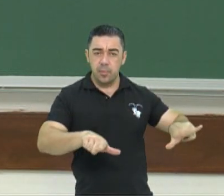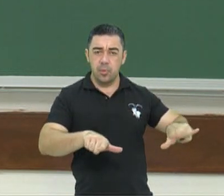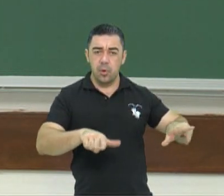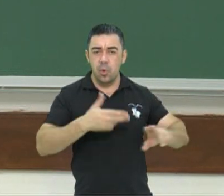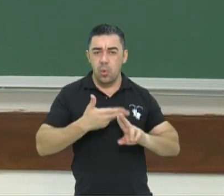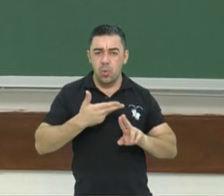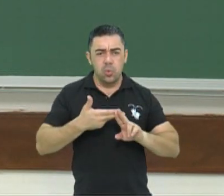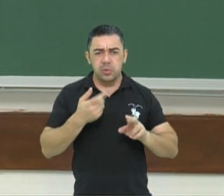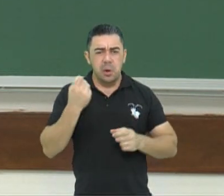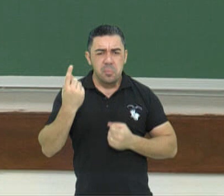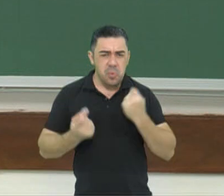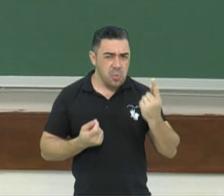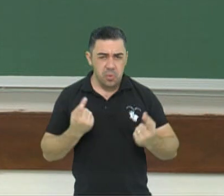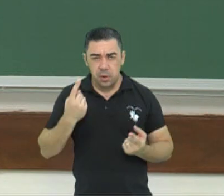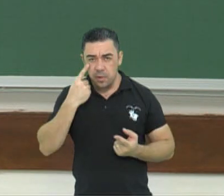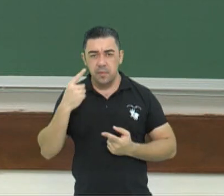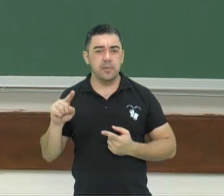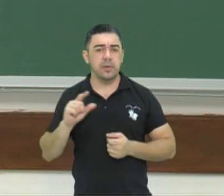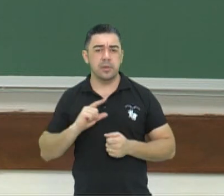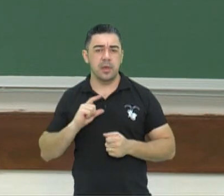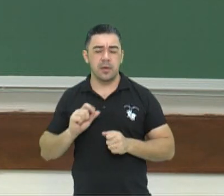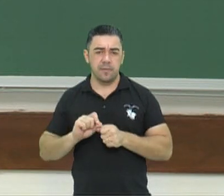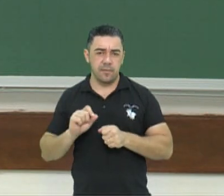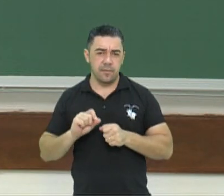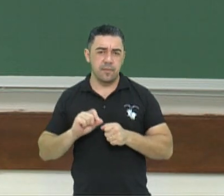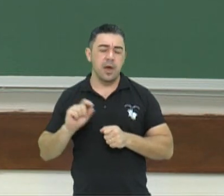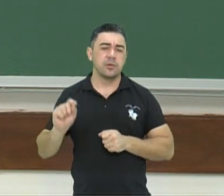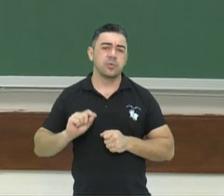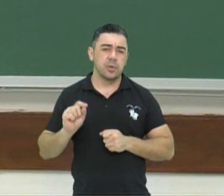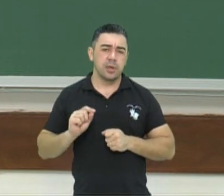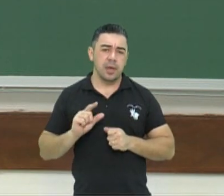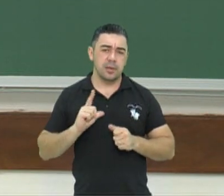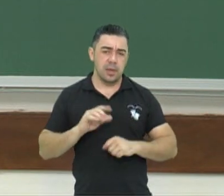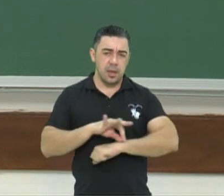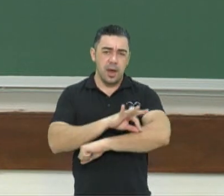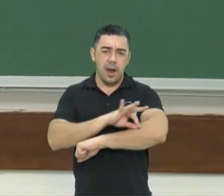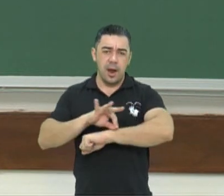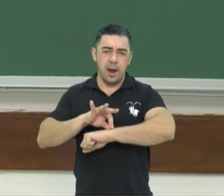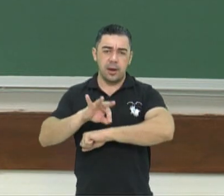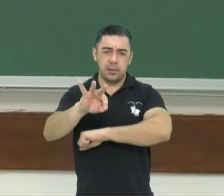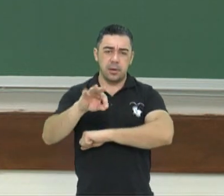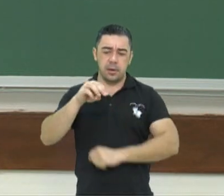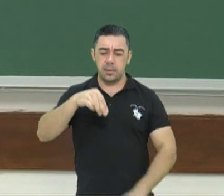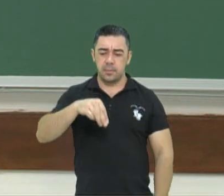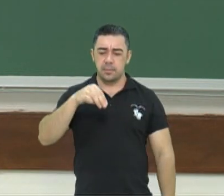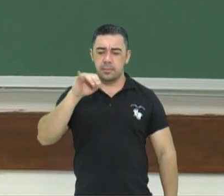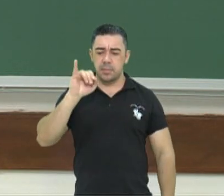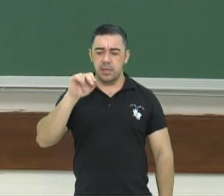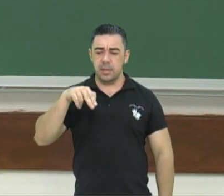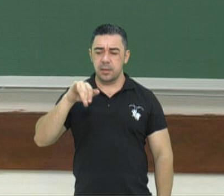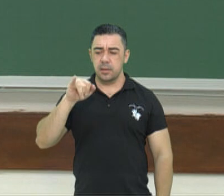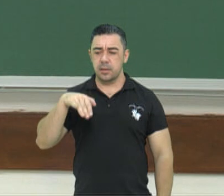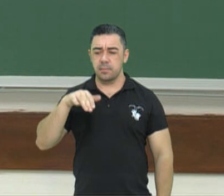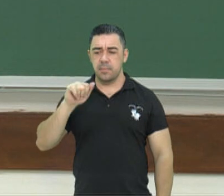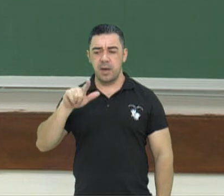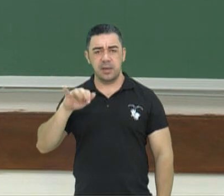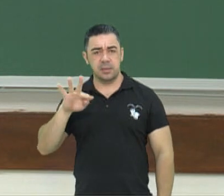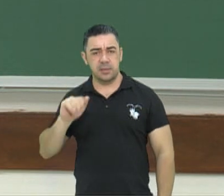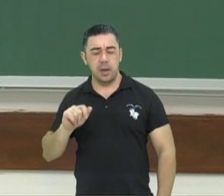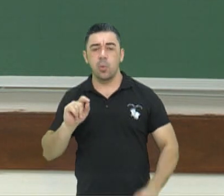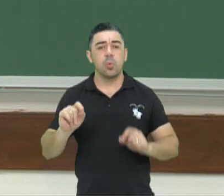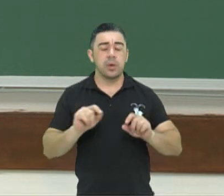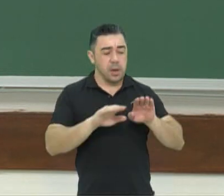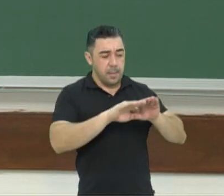fazer uma composição. Já ouviram falar da arquitetura minimalista? Digamos, você chega num apartamento que tem somente uma cadeira e uma mesa. Ou seja,